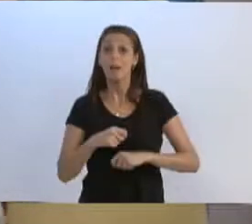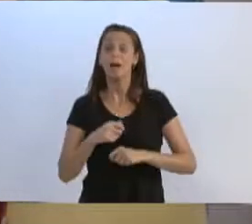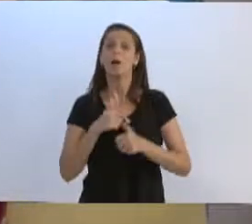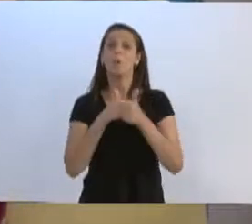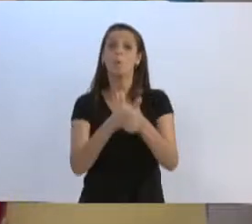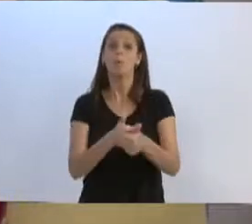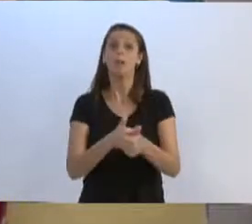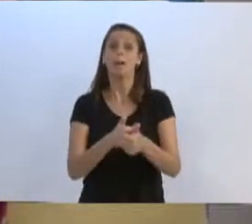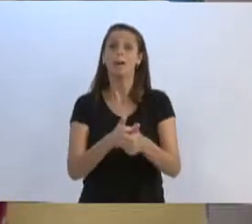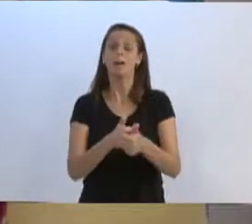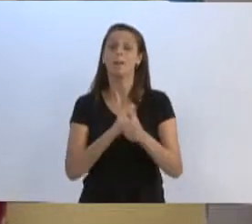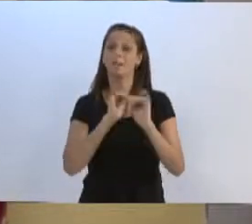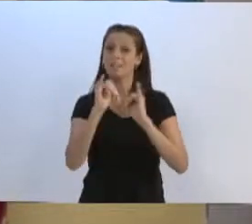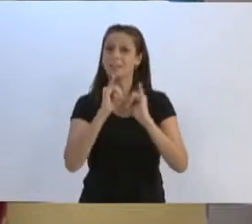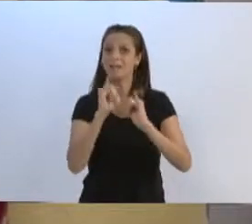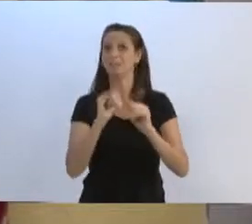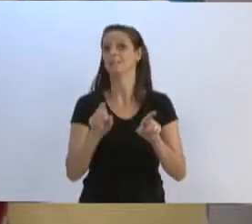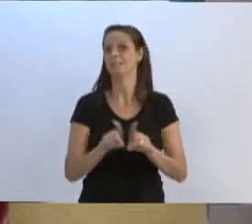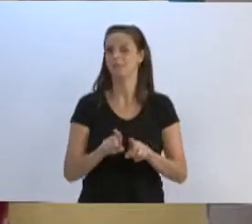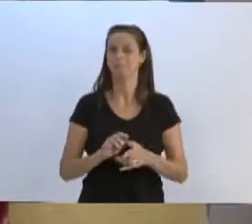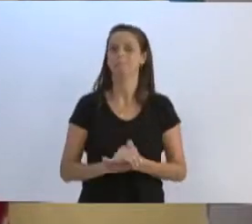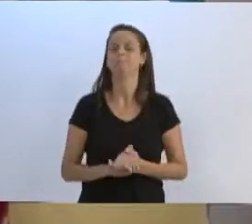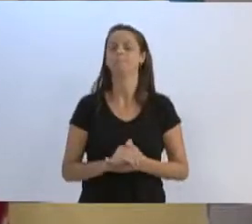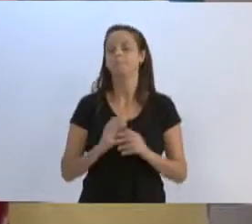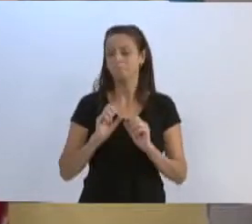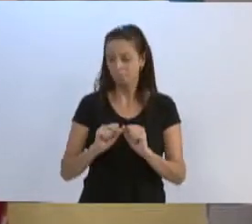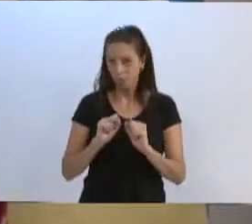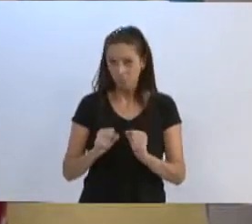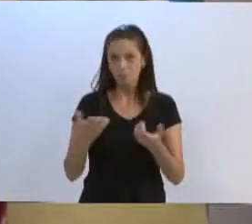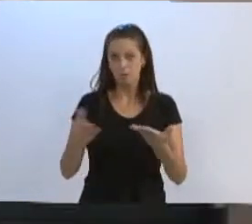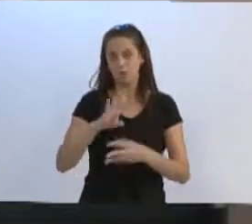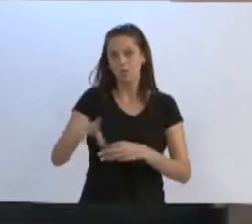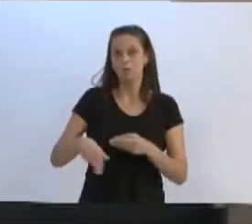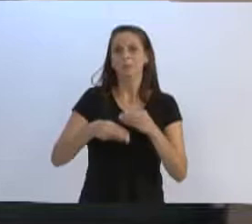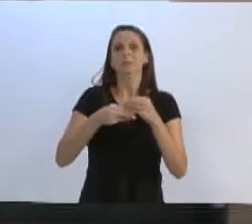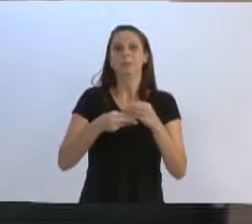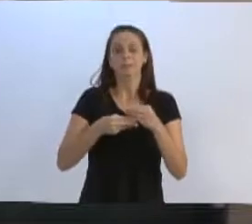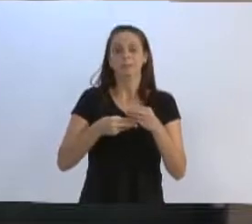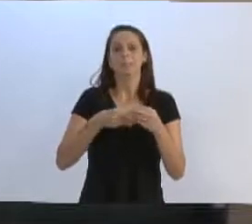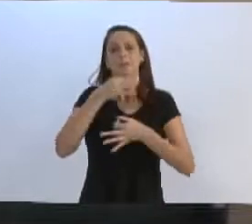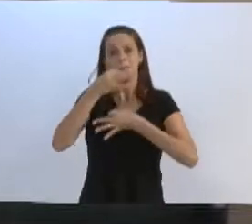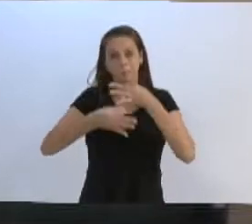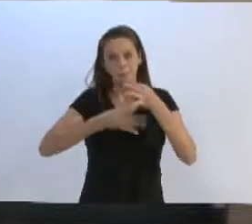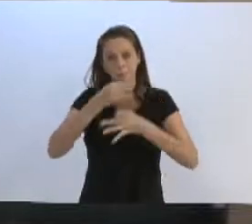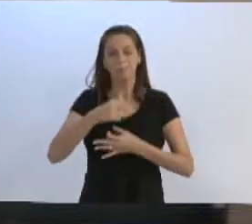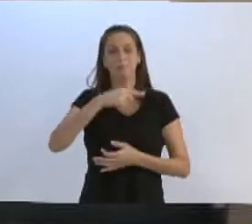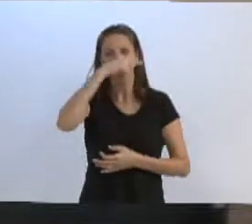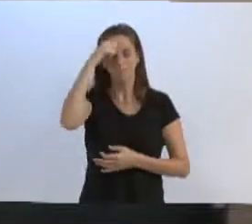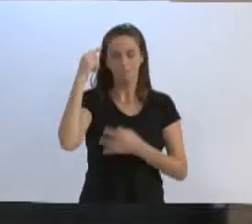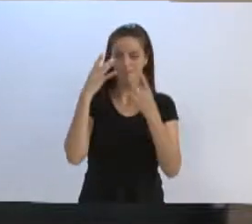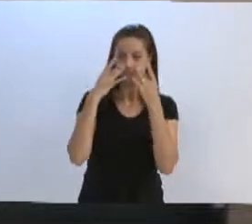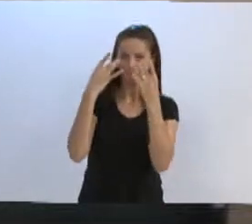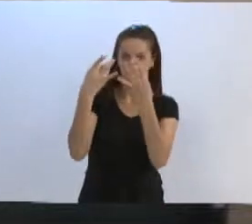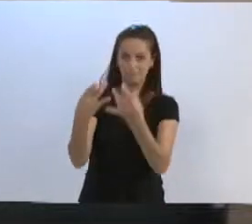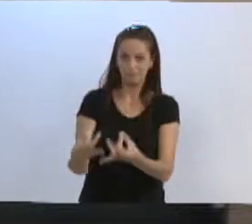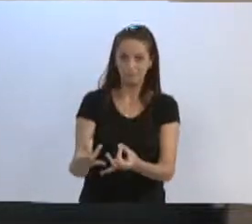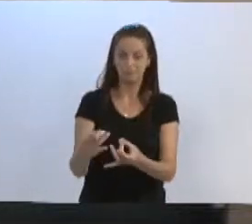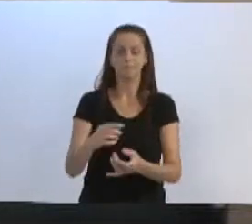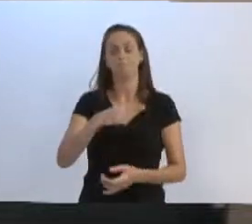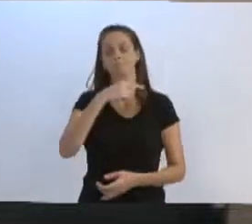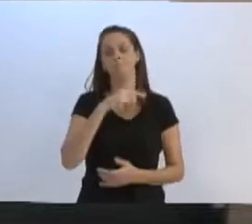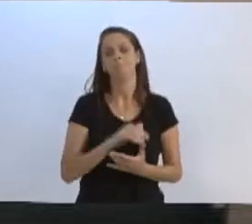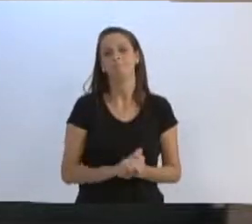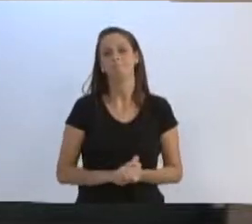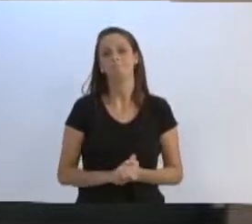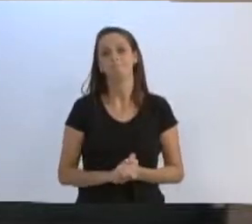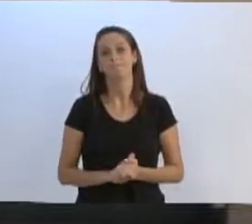muito prazer o vereador Marcos da Rosa. Vamos, então, ainda dentro do tempo regimental, ouvirem a parte, com autorização do orador, o vereador